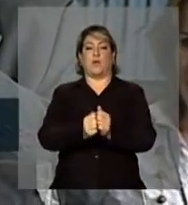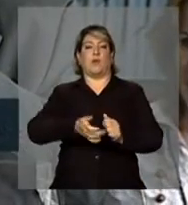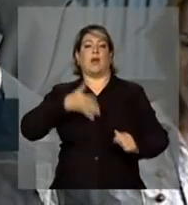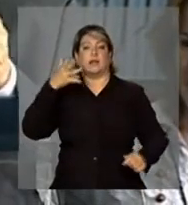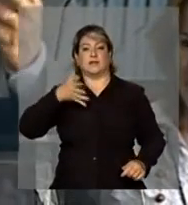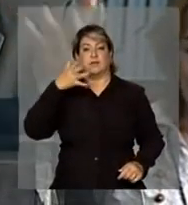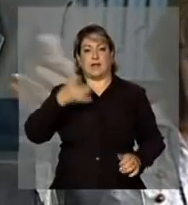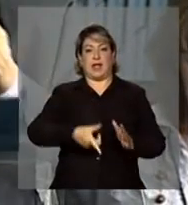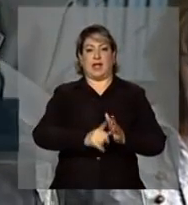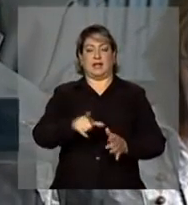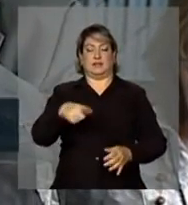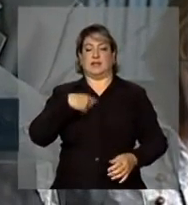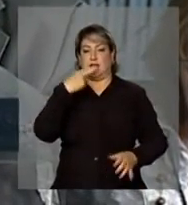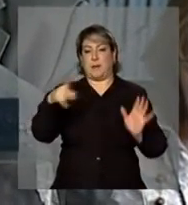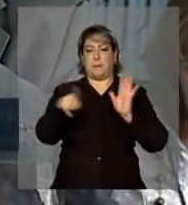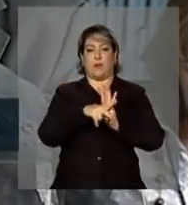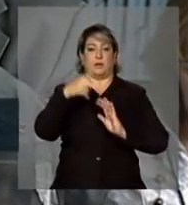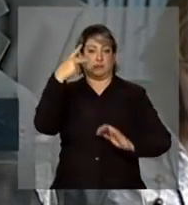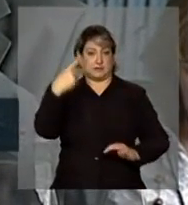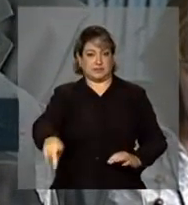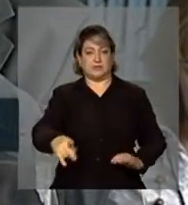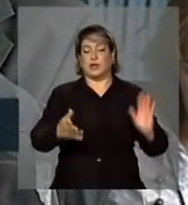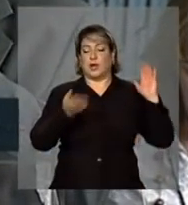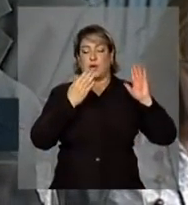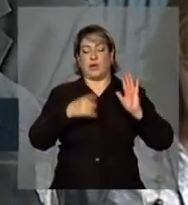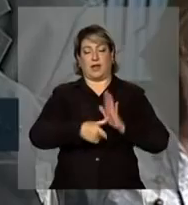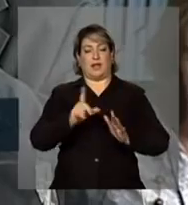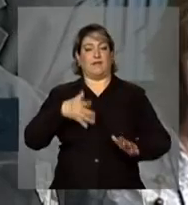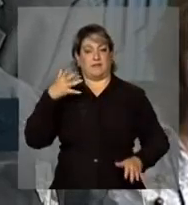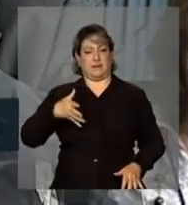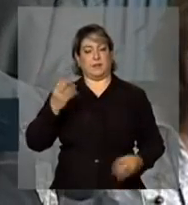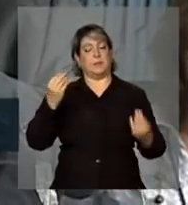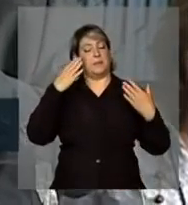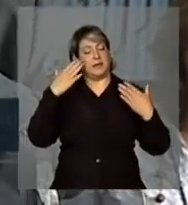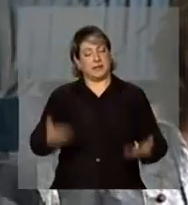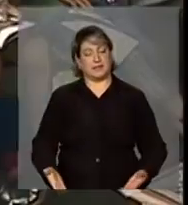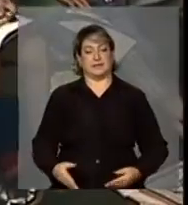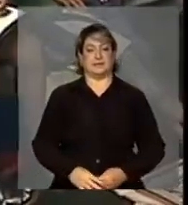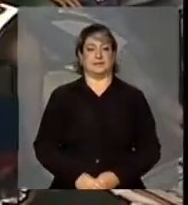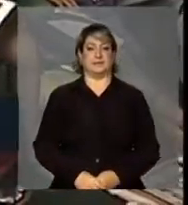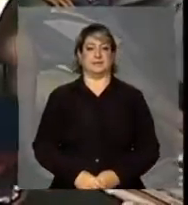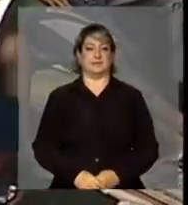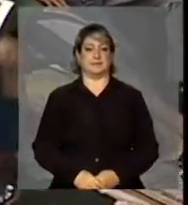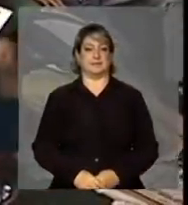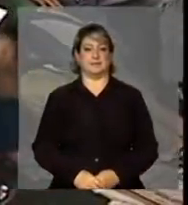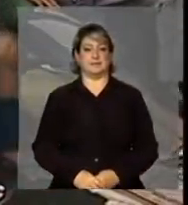falas na sua língua de origem daqueles que aqui me antecederam. Muito obrigado.